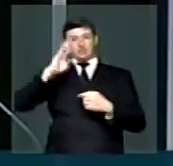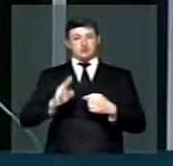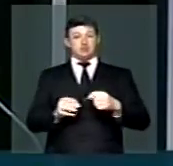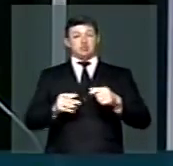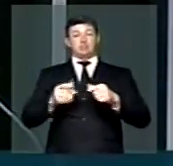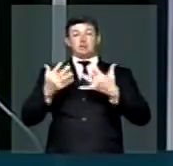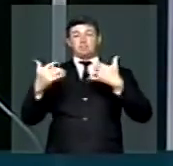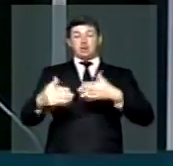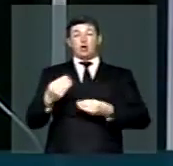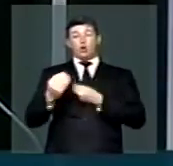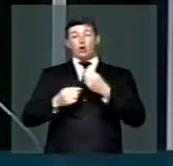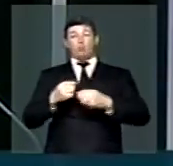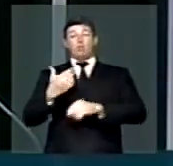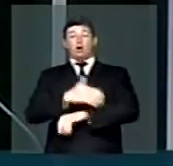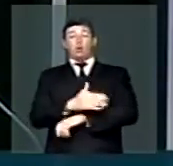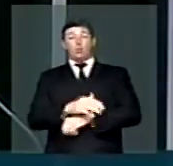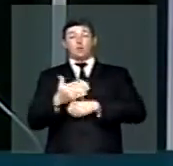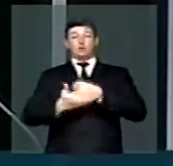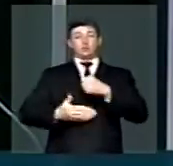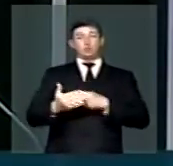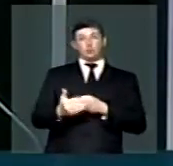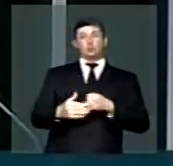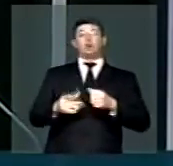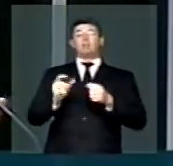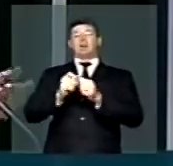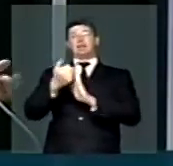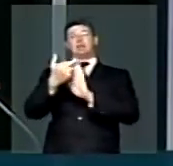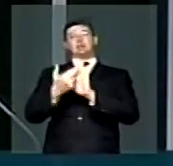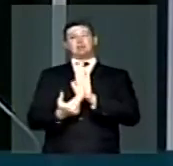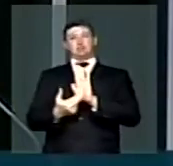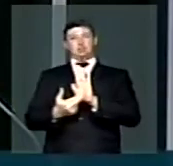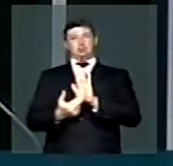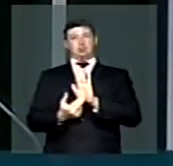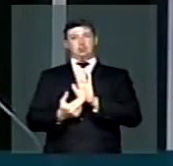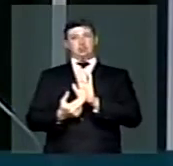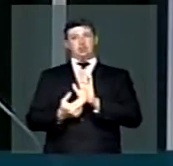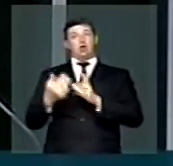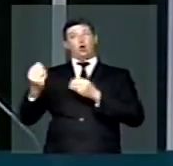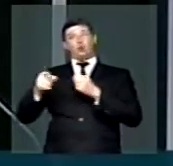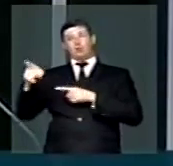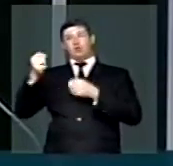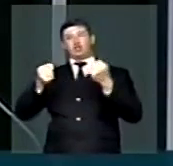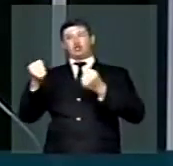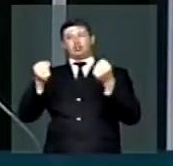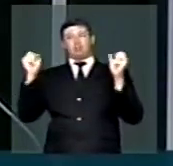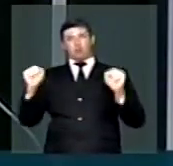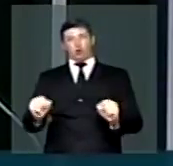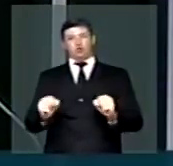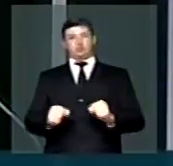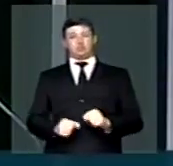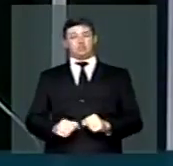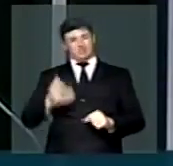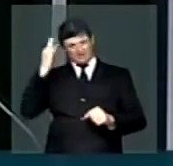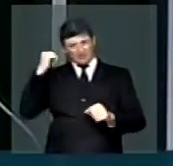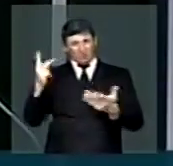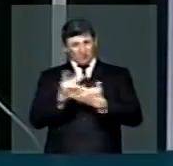dos motoristas em rodovias sem estrutura e comprimento. Sabe o que acontece essa lei? Essa lei,